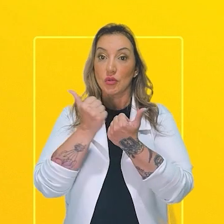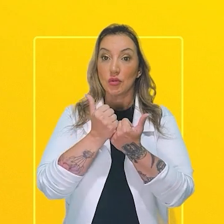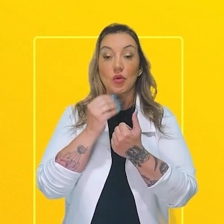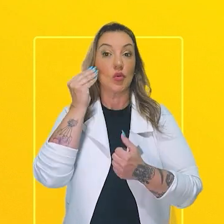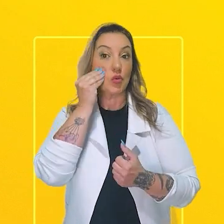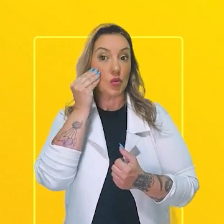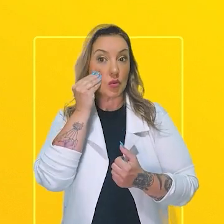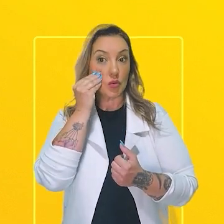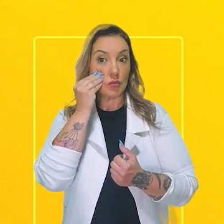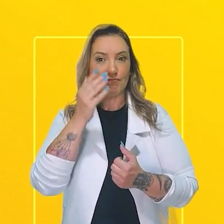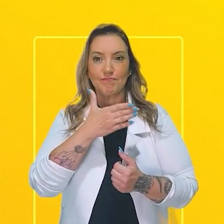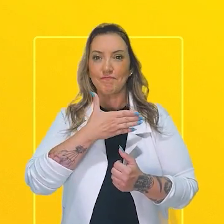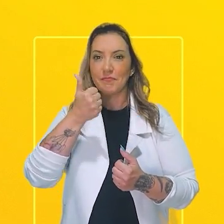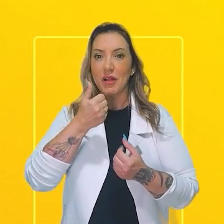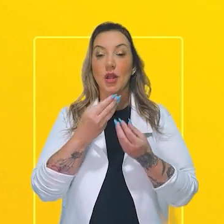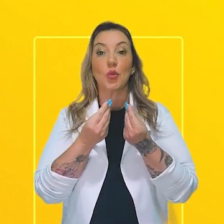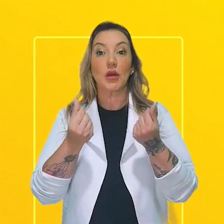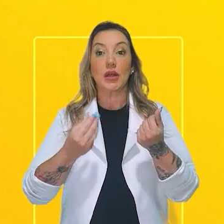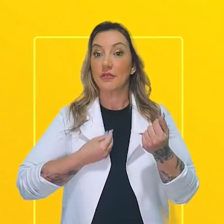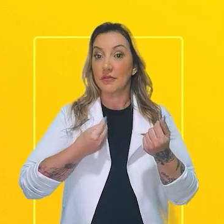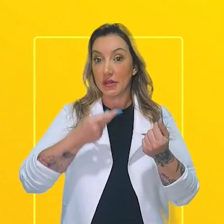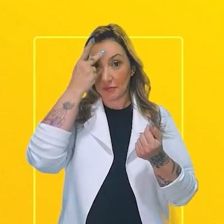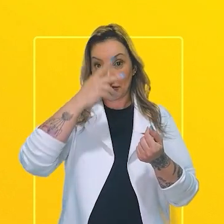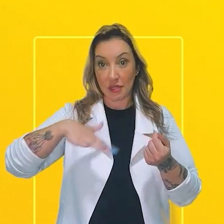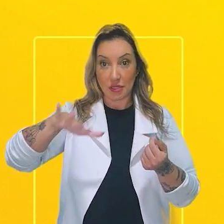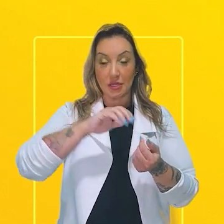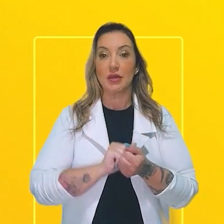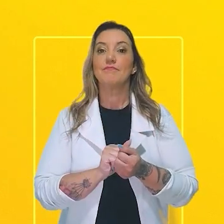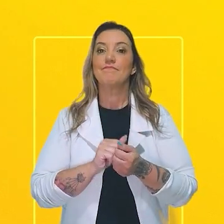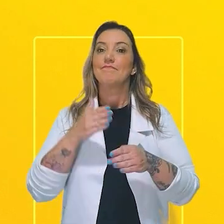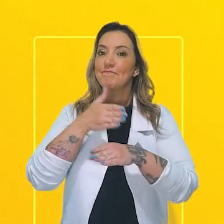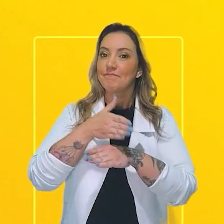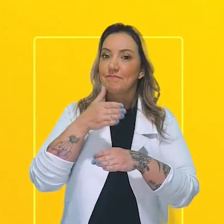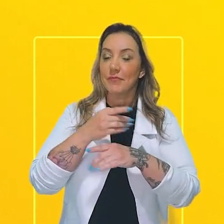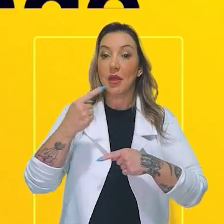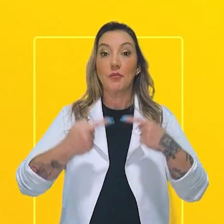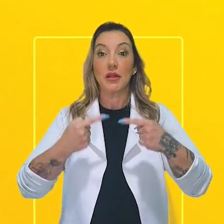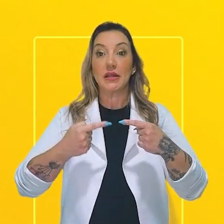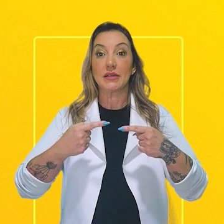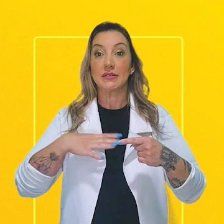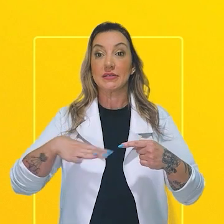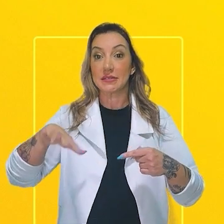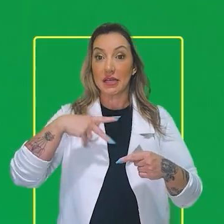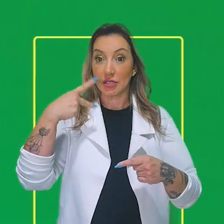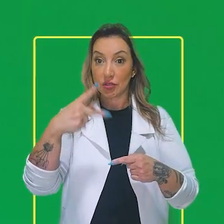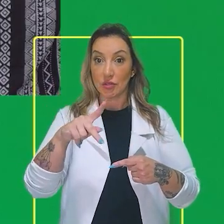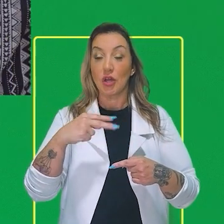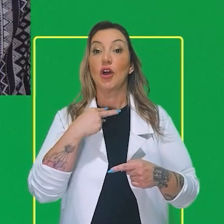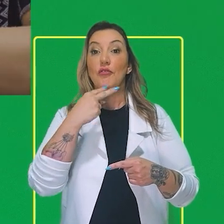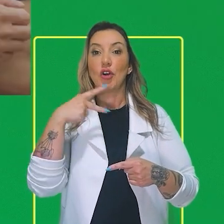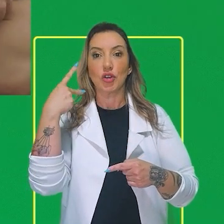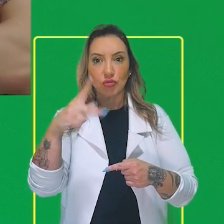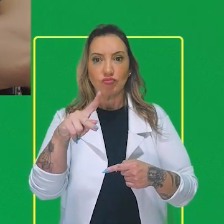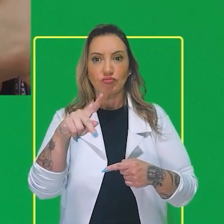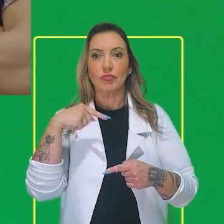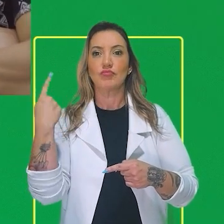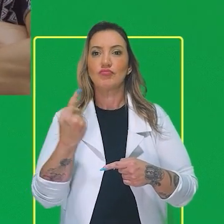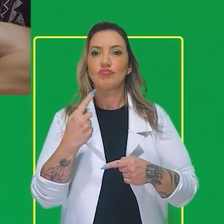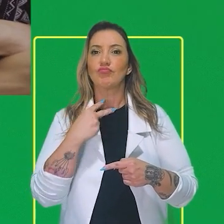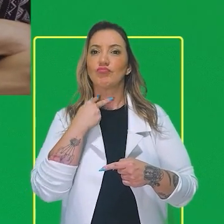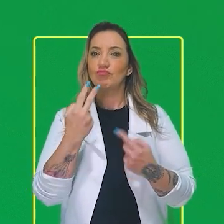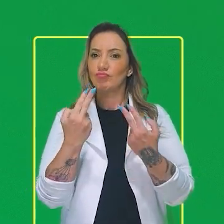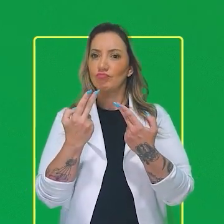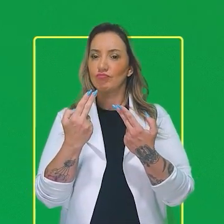suporte, oportunidades e melhoram a qualidade de vida das pessoas. Participe da política da sua cidade. Sua voz é a